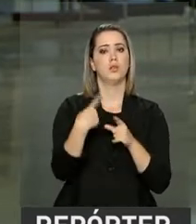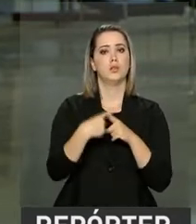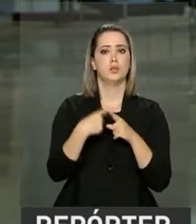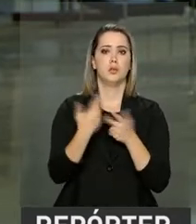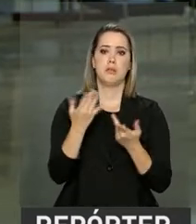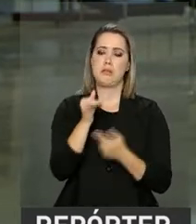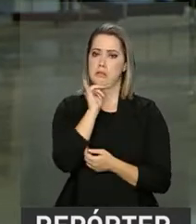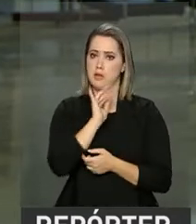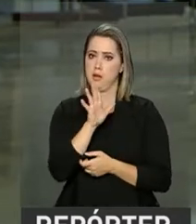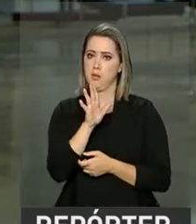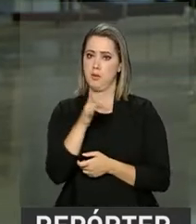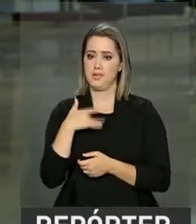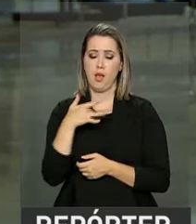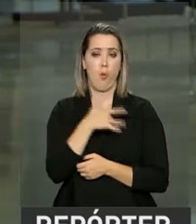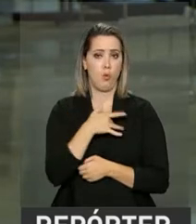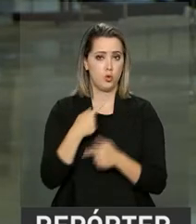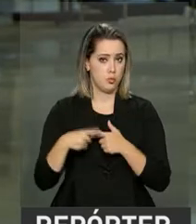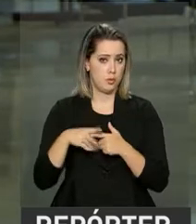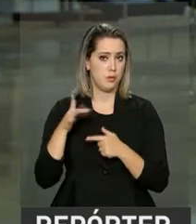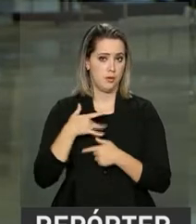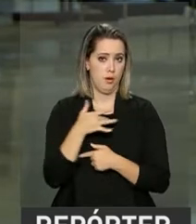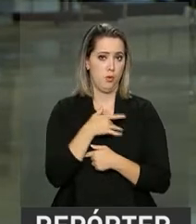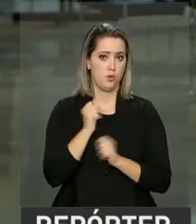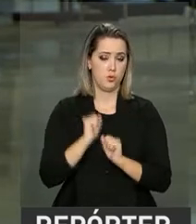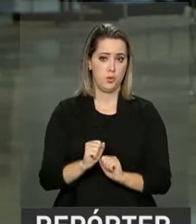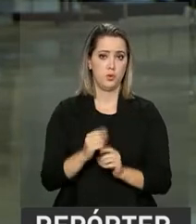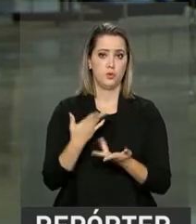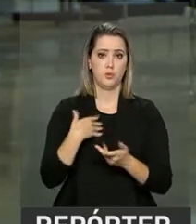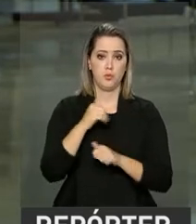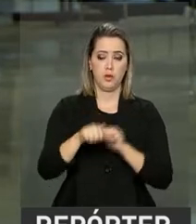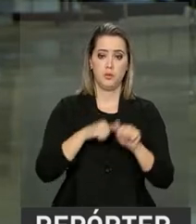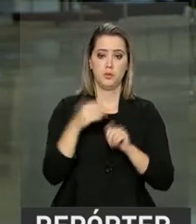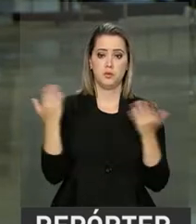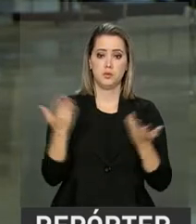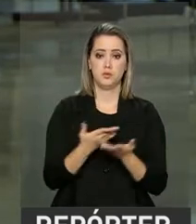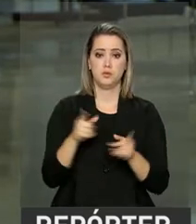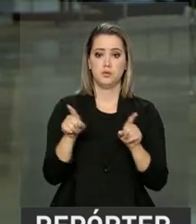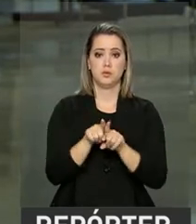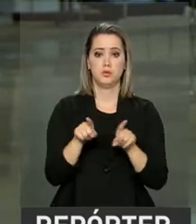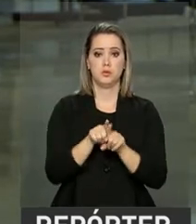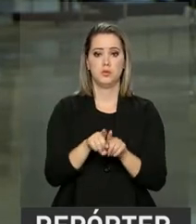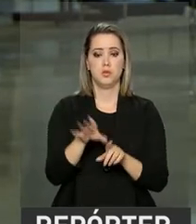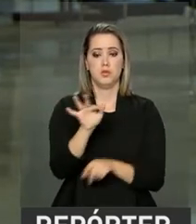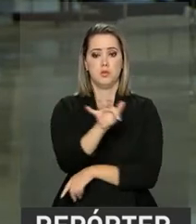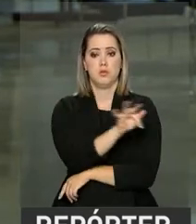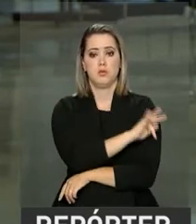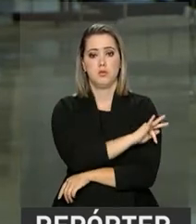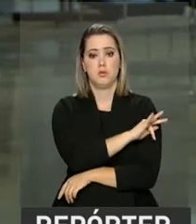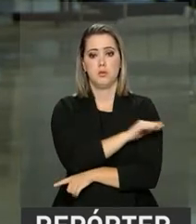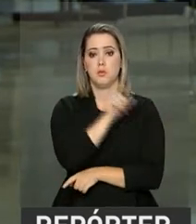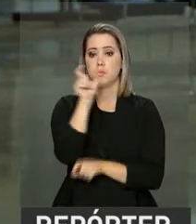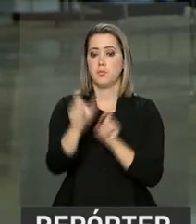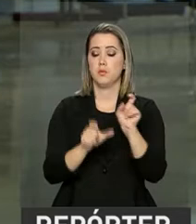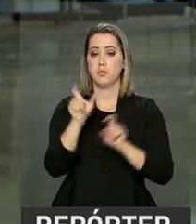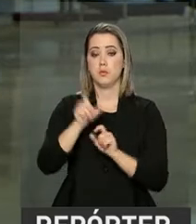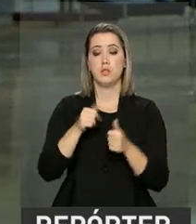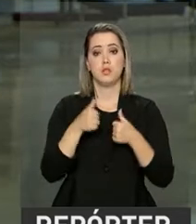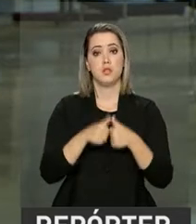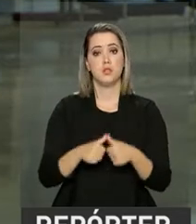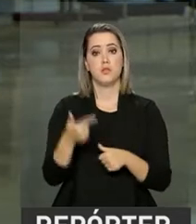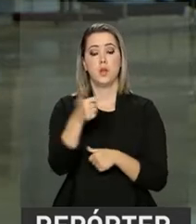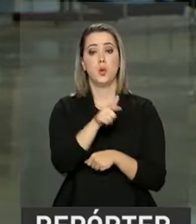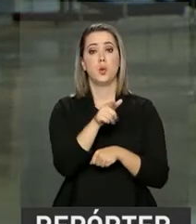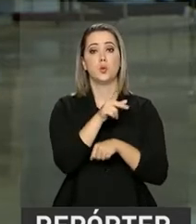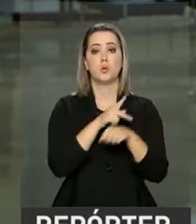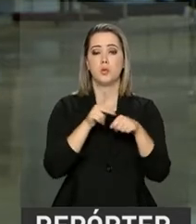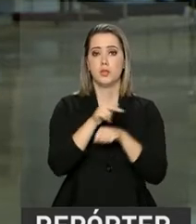saúde, por problemas de saúde. A mudança é que, a partir de agora, também vai poder fazer o ensino fundamental à distância quem estiver no